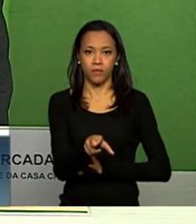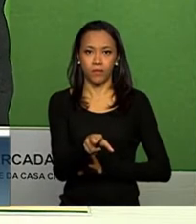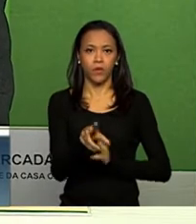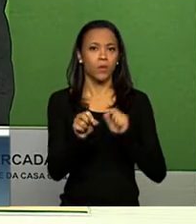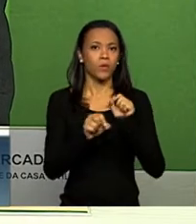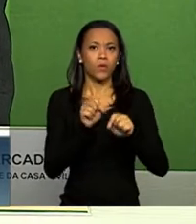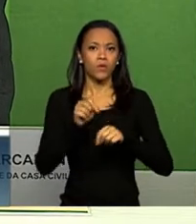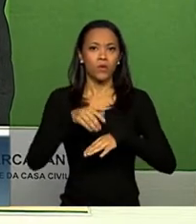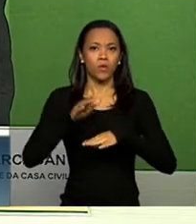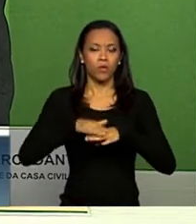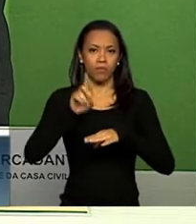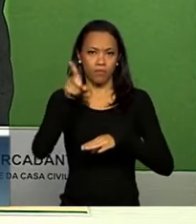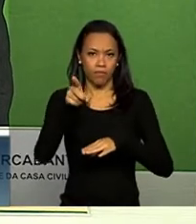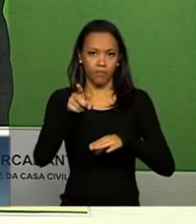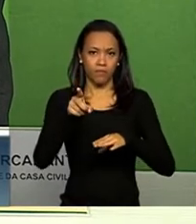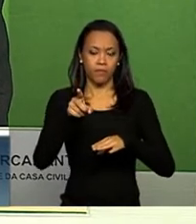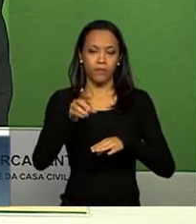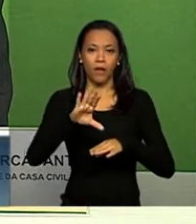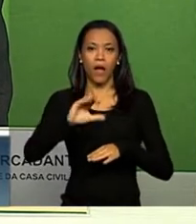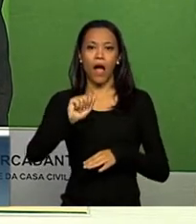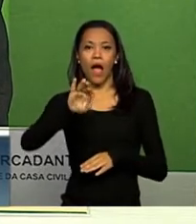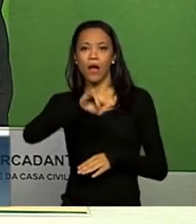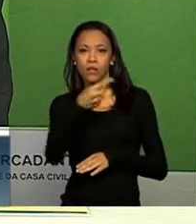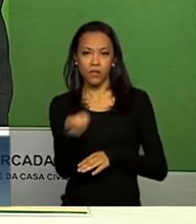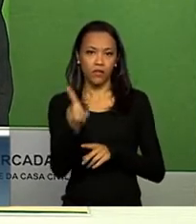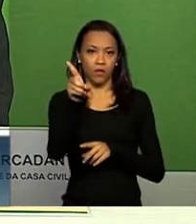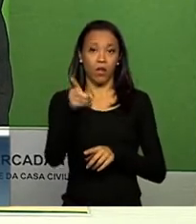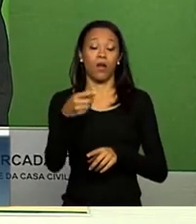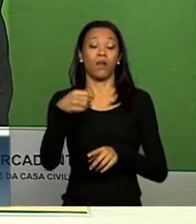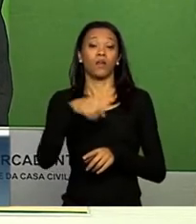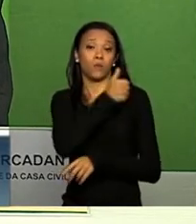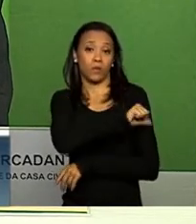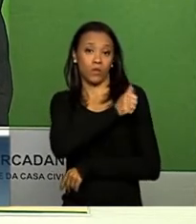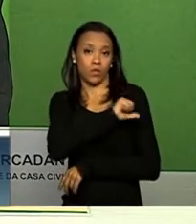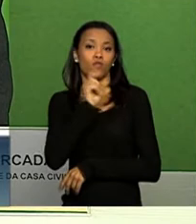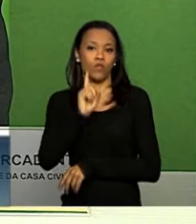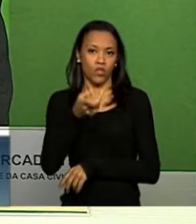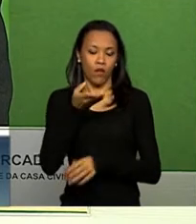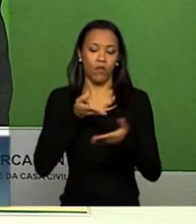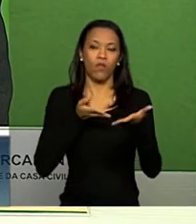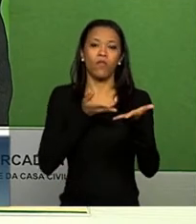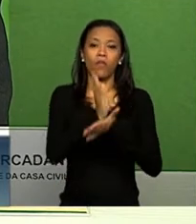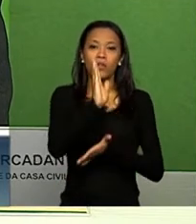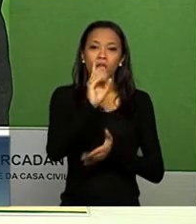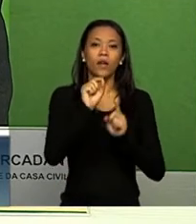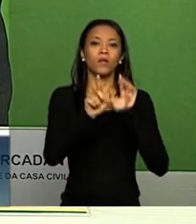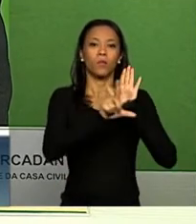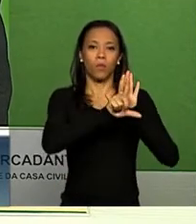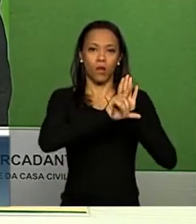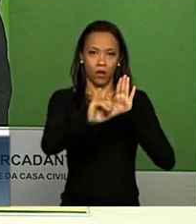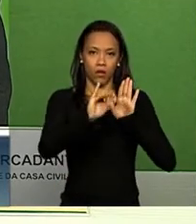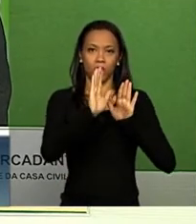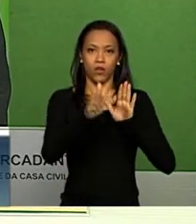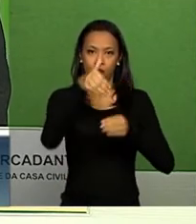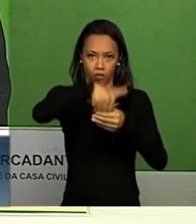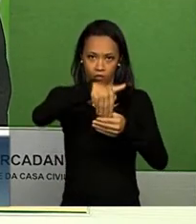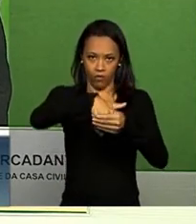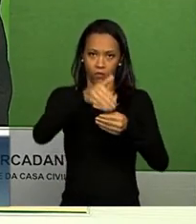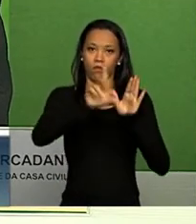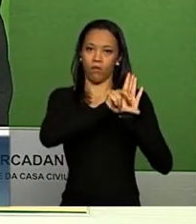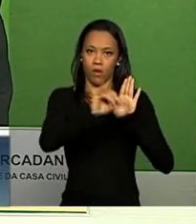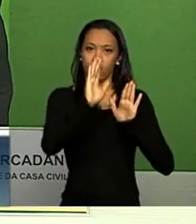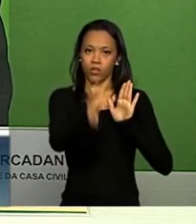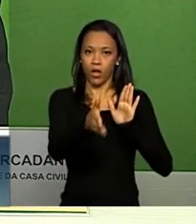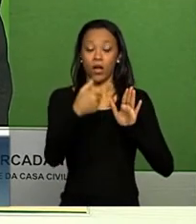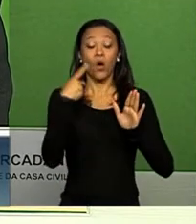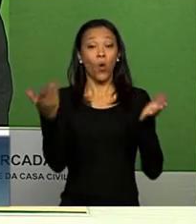ação do Rio de Janeiro, foi votada uma legislação que hoje atingiria basicamente a